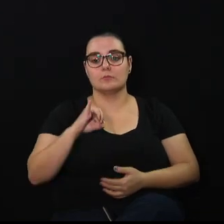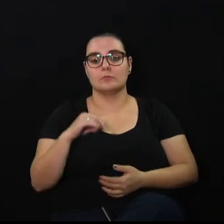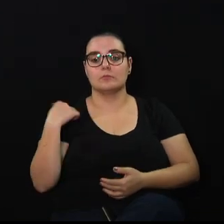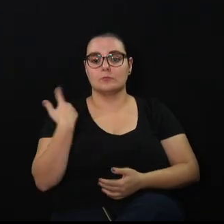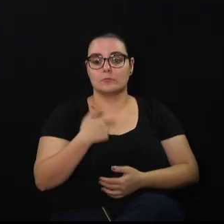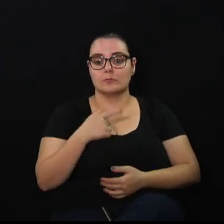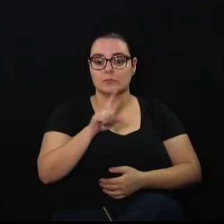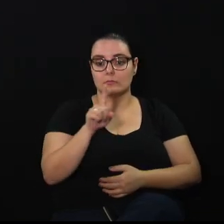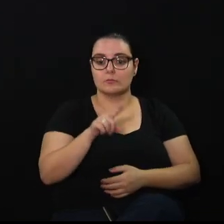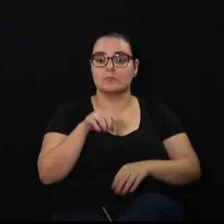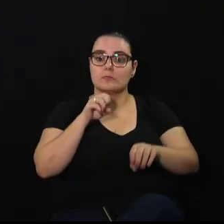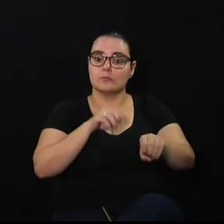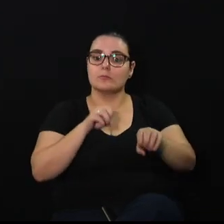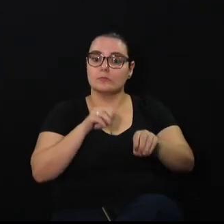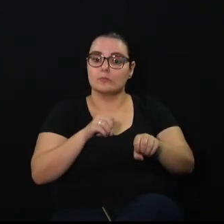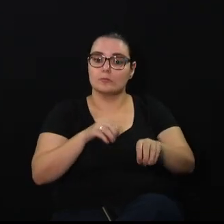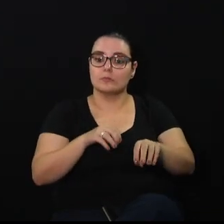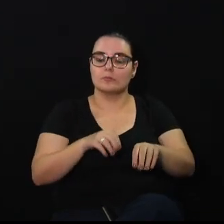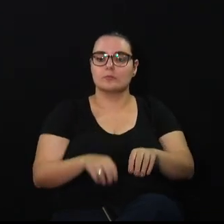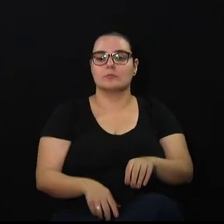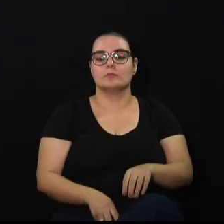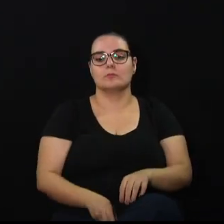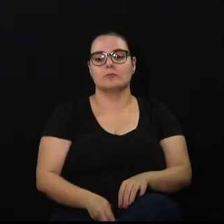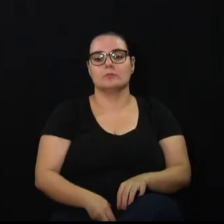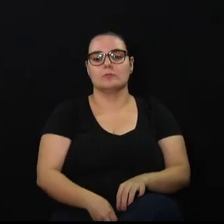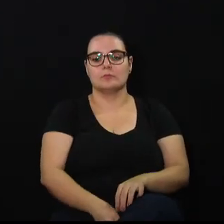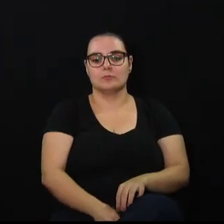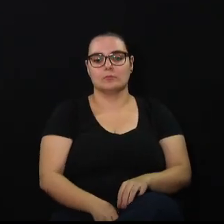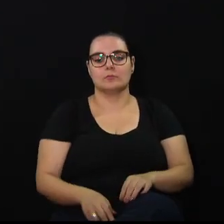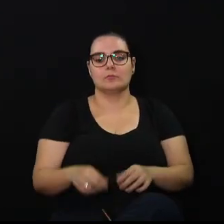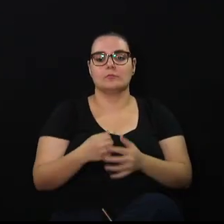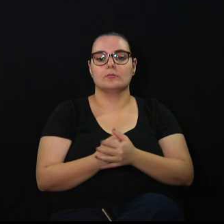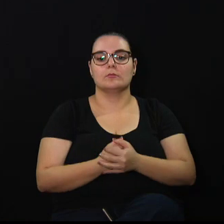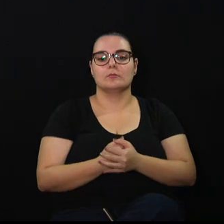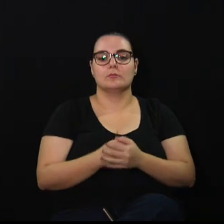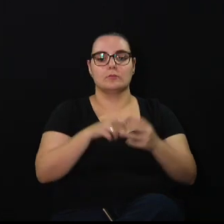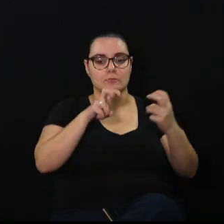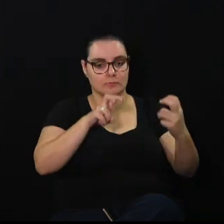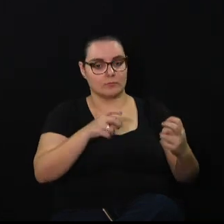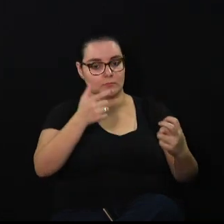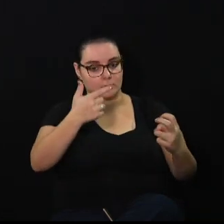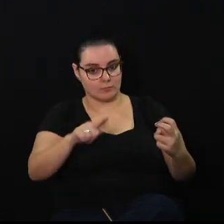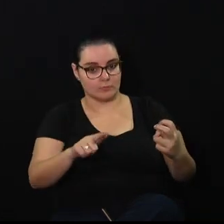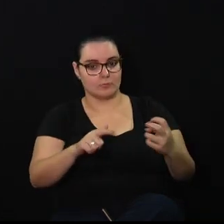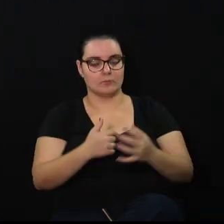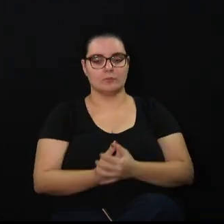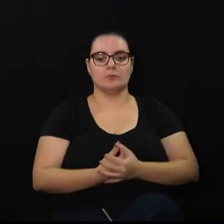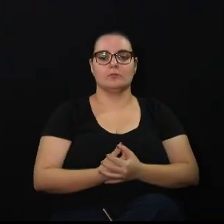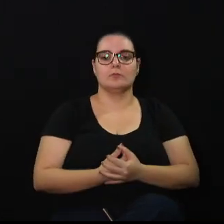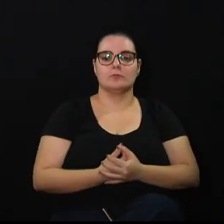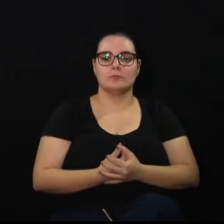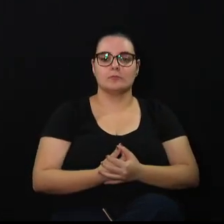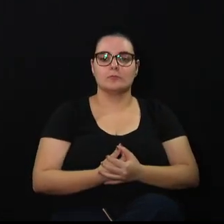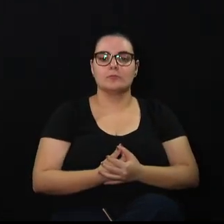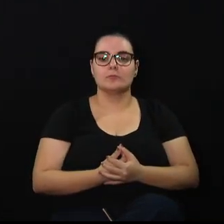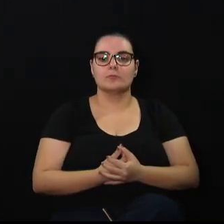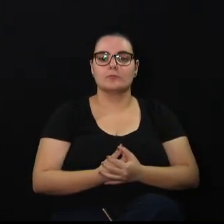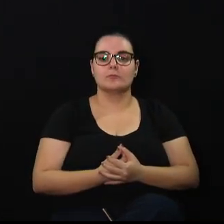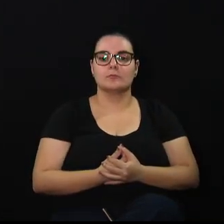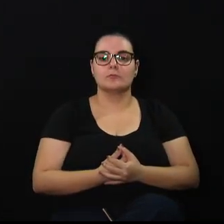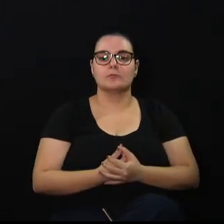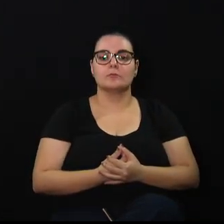criança o paciente a permanecer sentado é muito provavelmente ele vai ter baixo rendimento